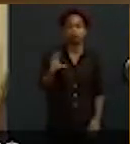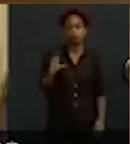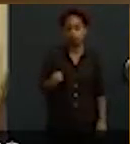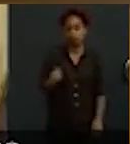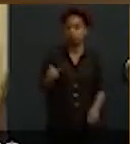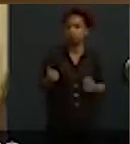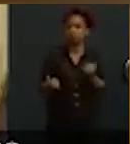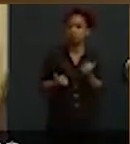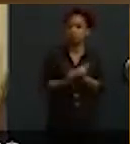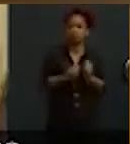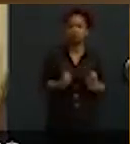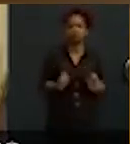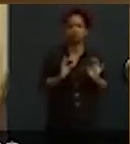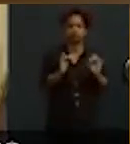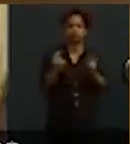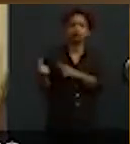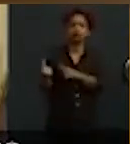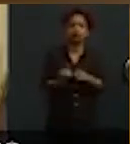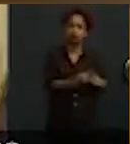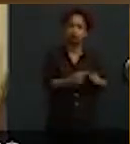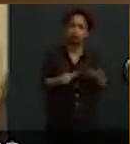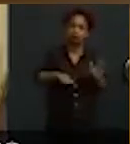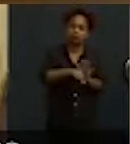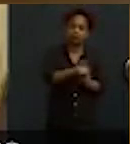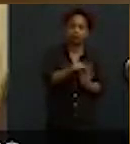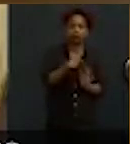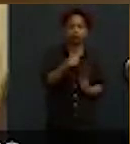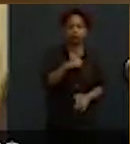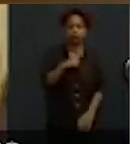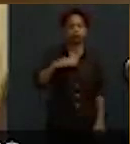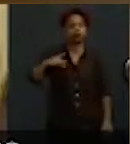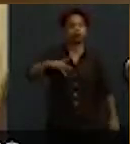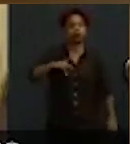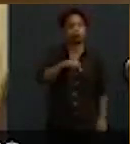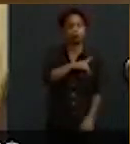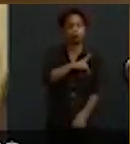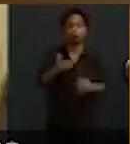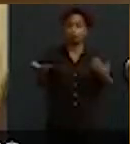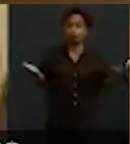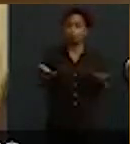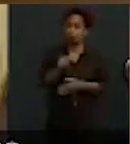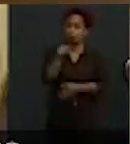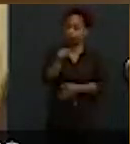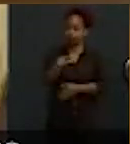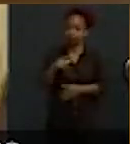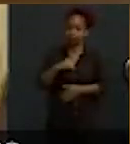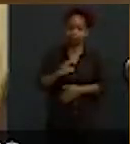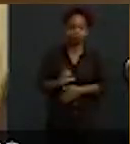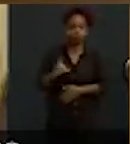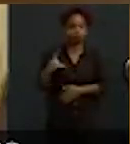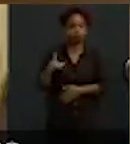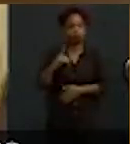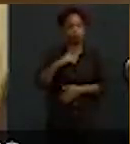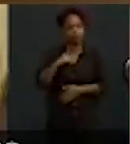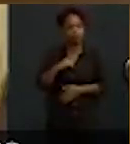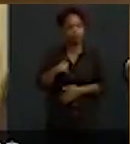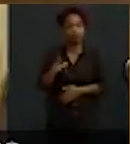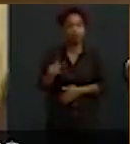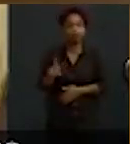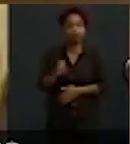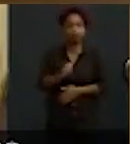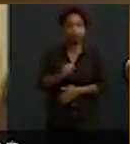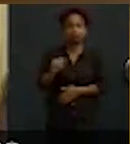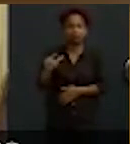Especial ao Combate ao Crime Organizado do Ministério Público. Atualmente é o coordenador do